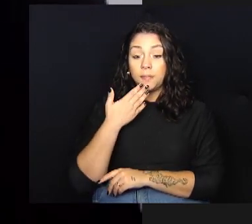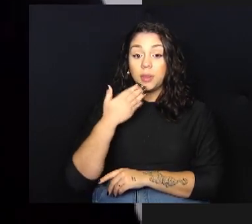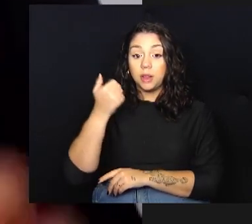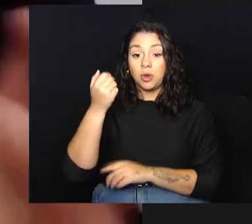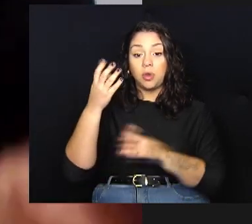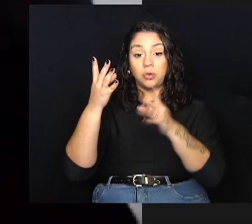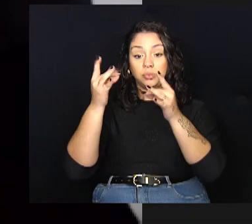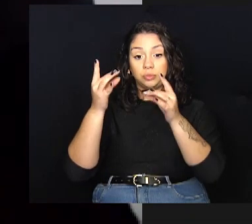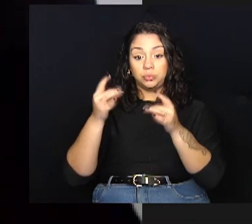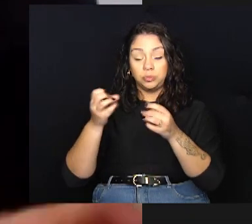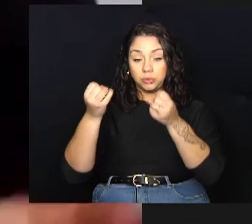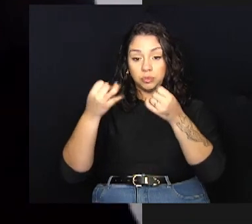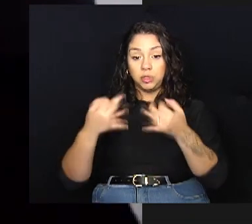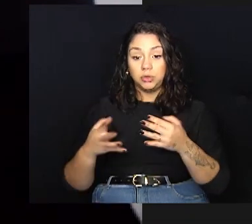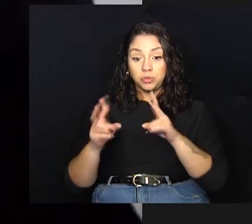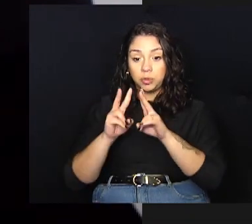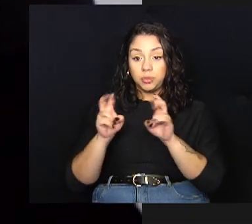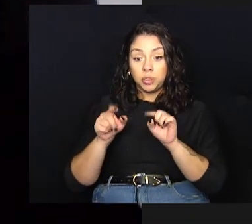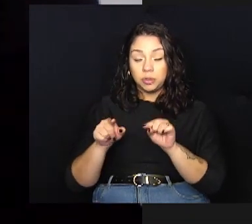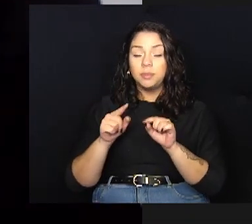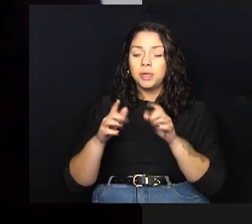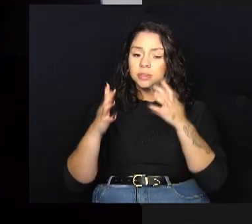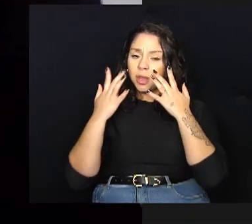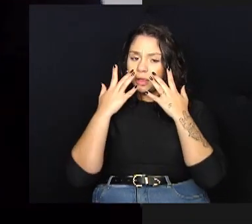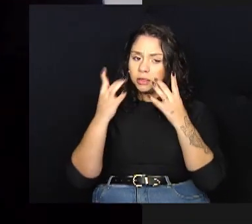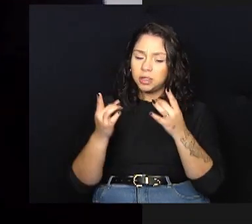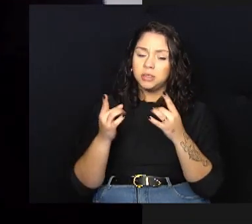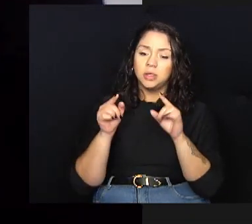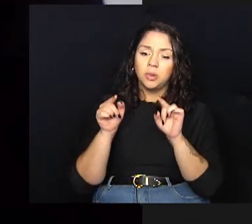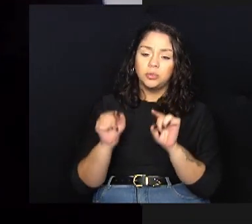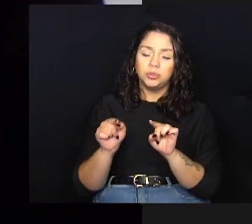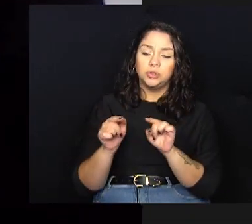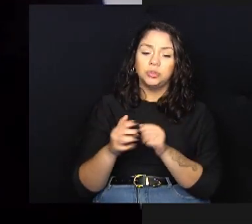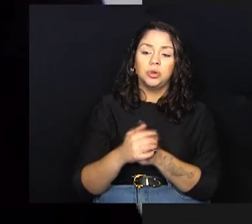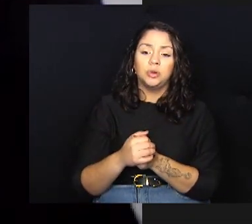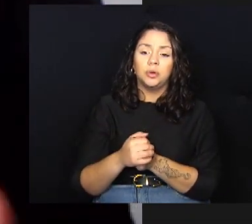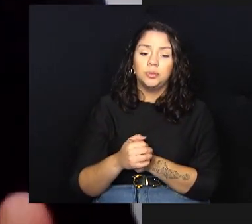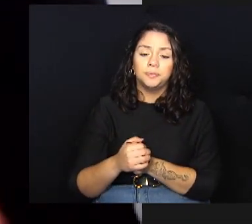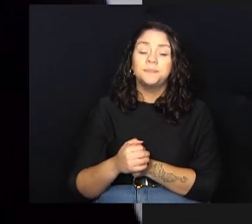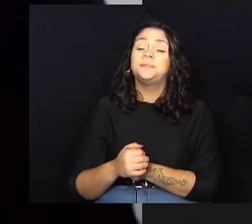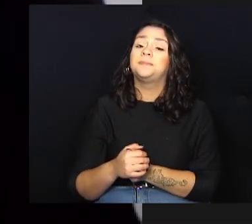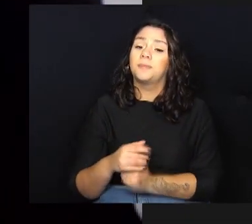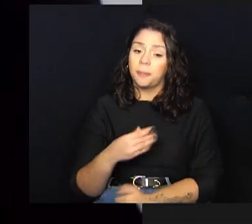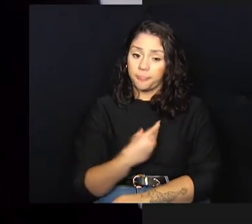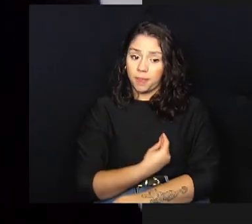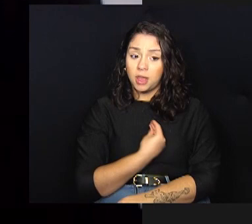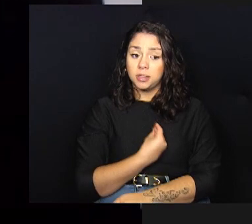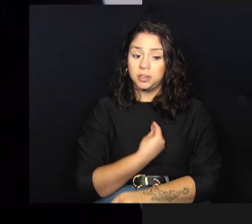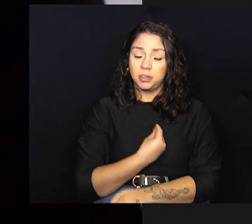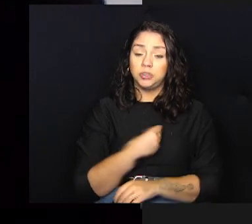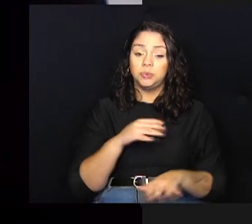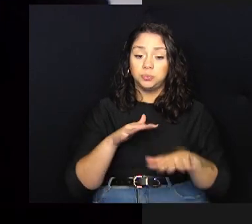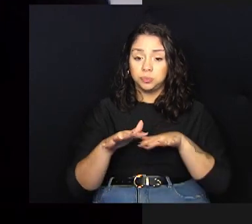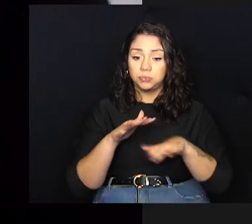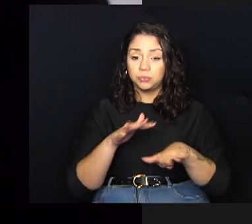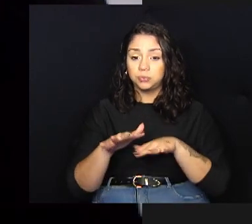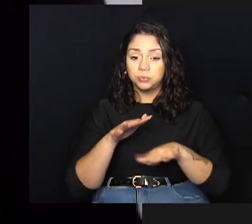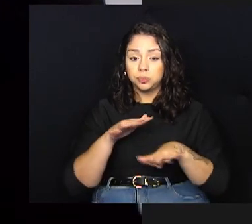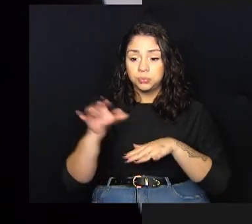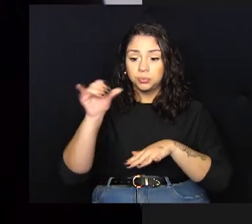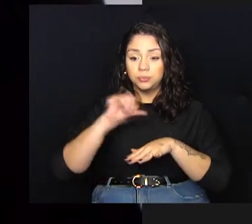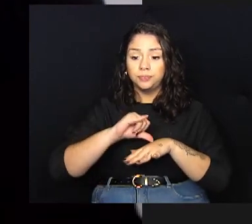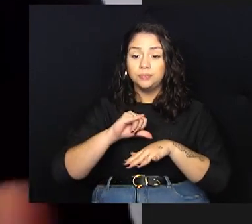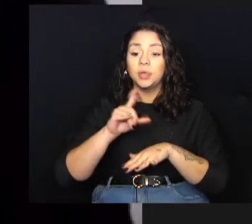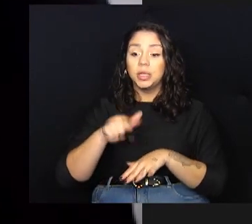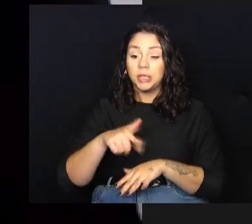né então é só para chamar atenção aí que ah existe essa dinâmica Metropolitana né